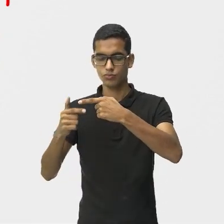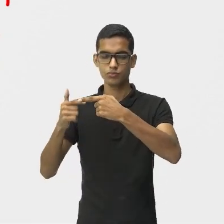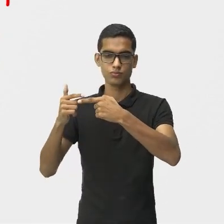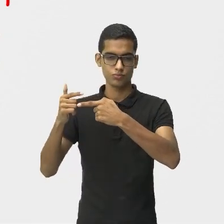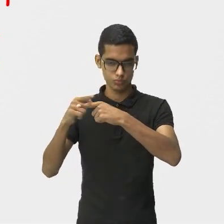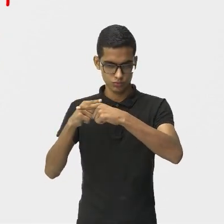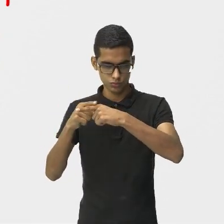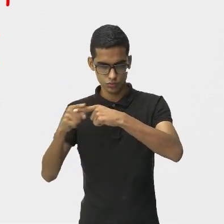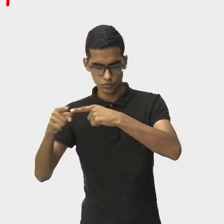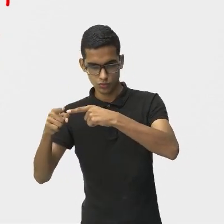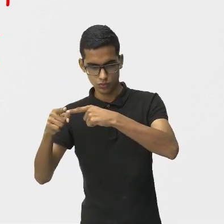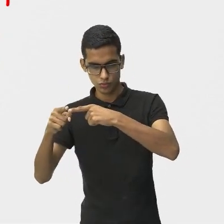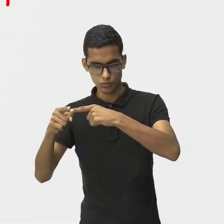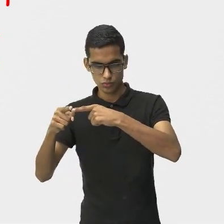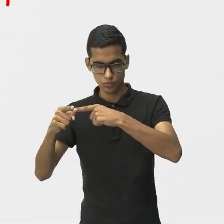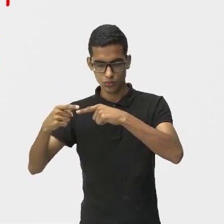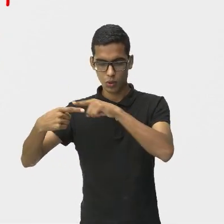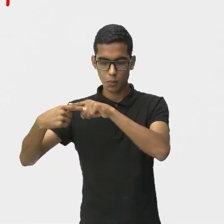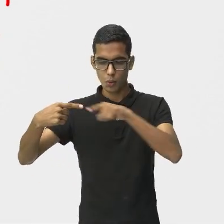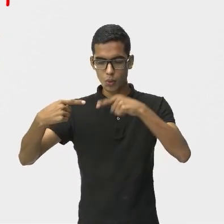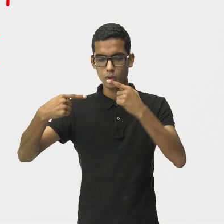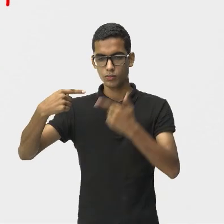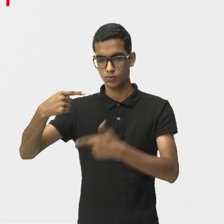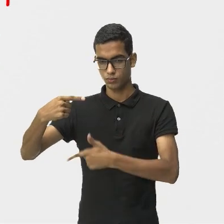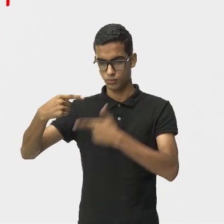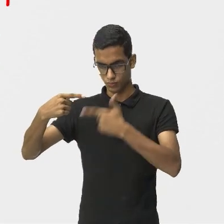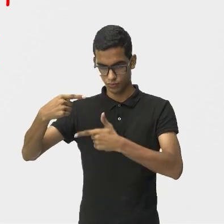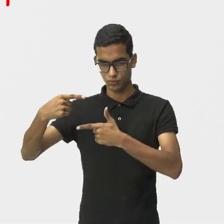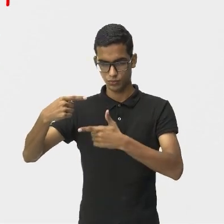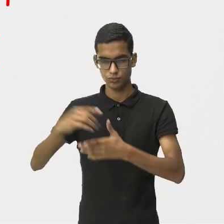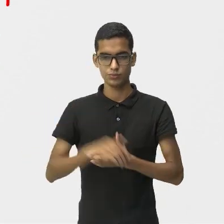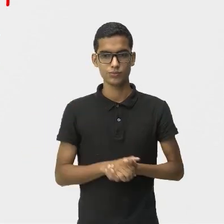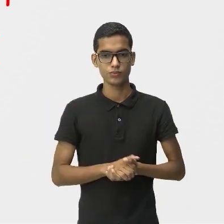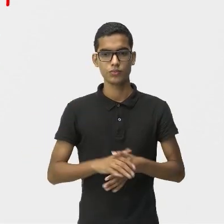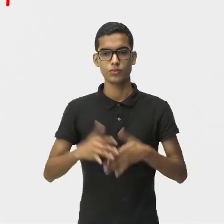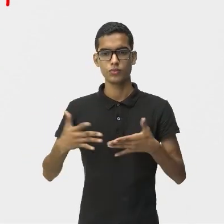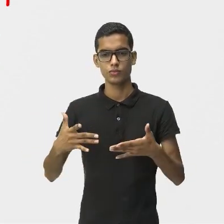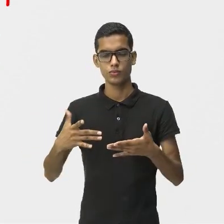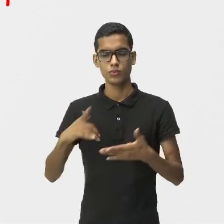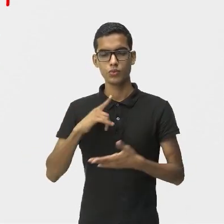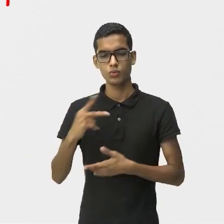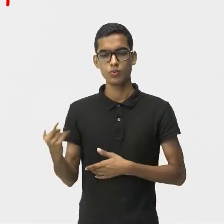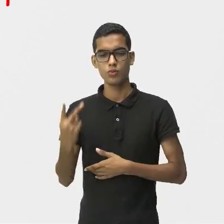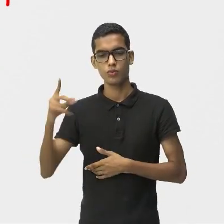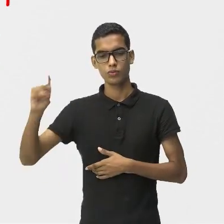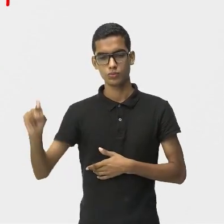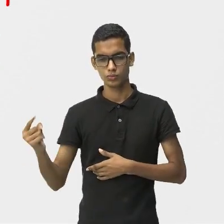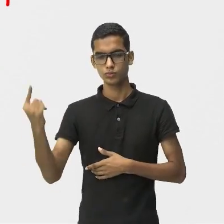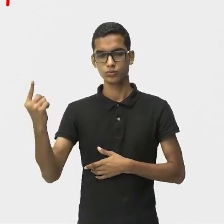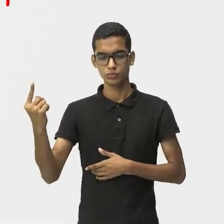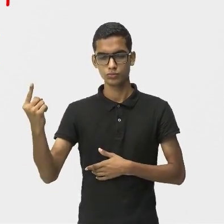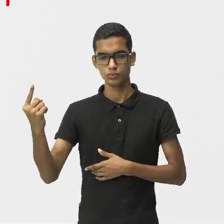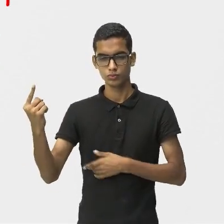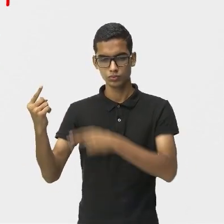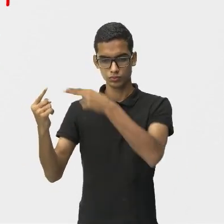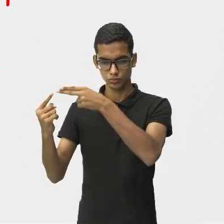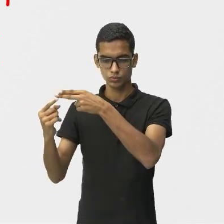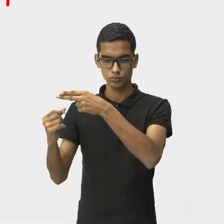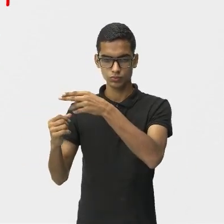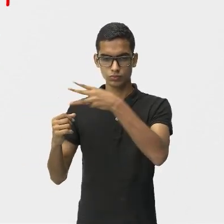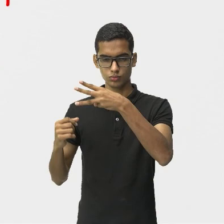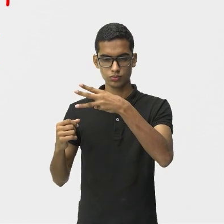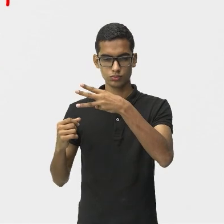1. Aí está. Então, o valor para x1 vai ser igual a 3,